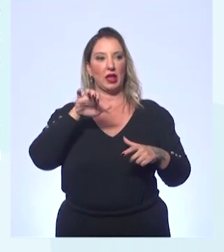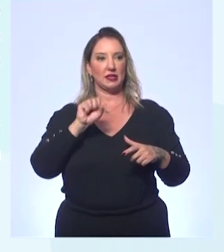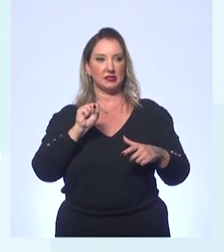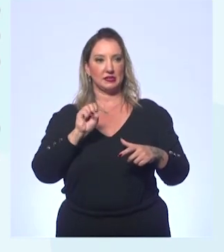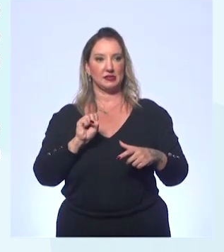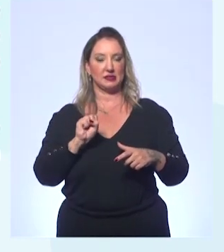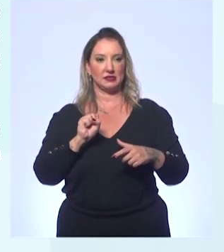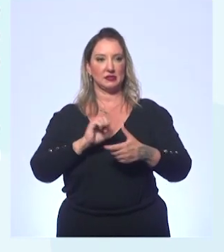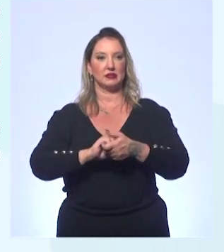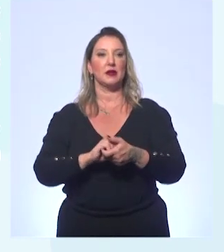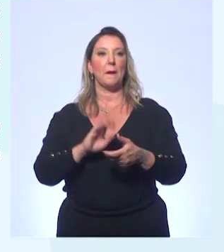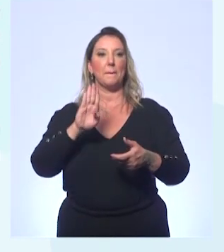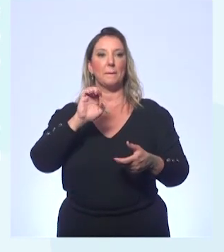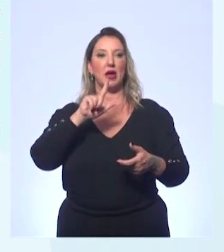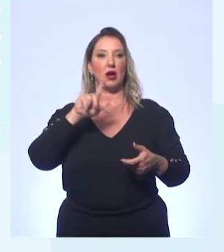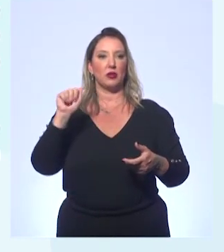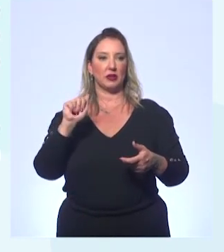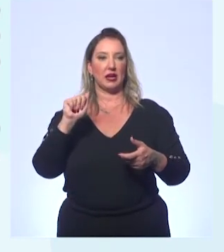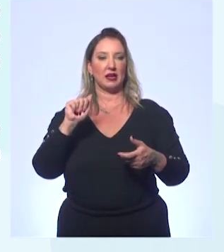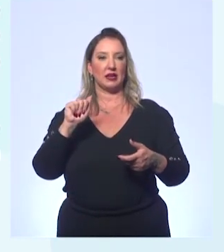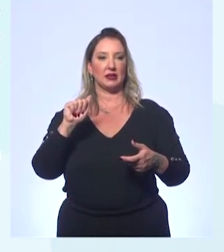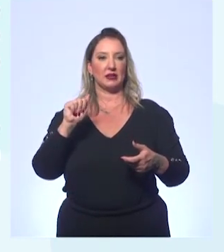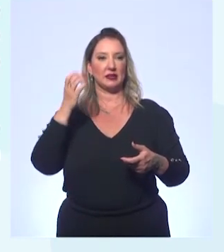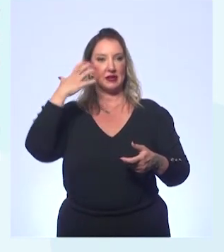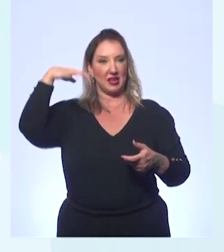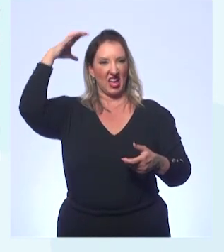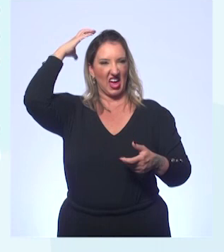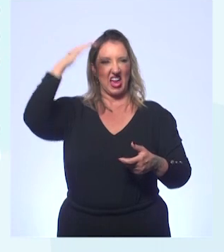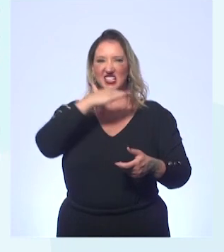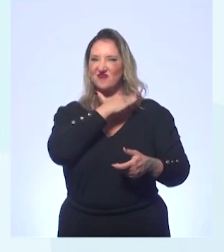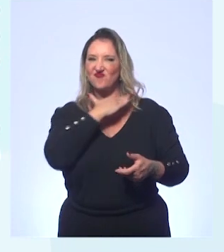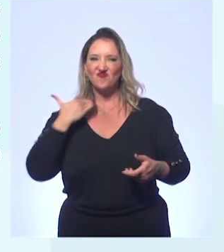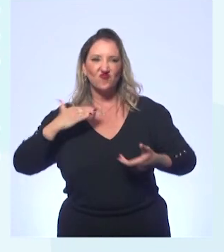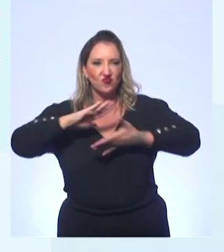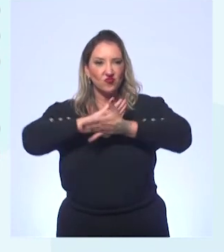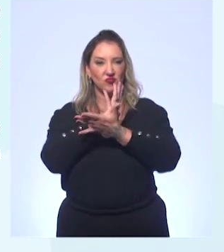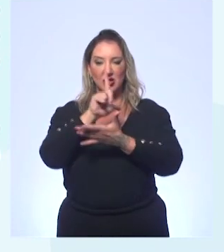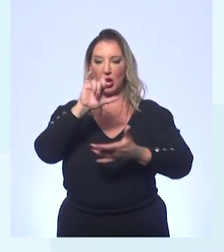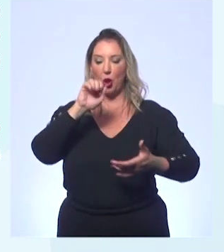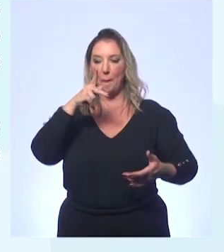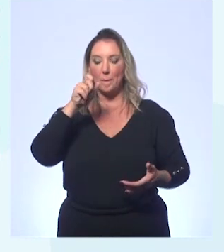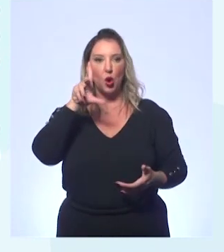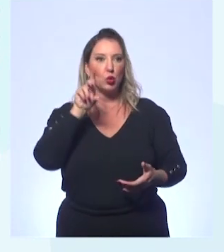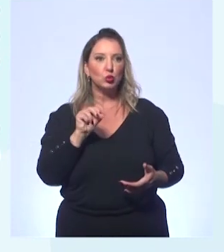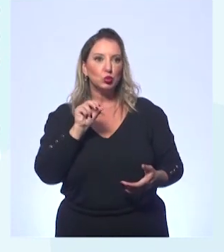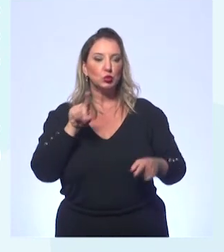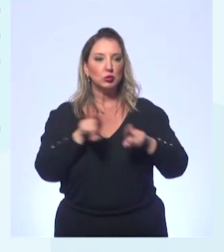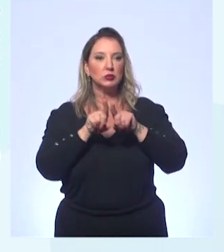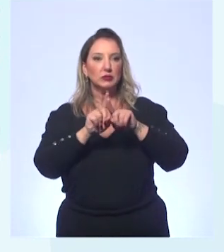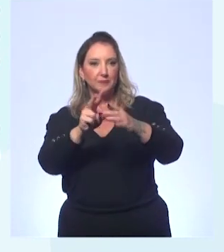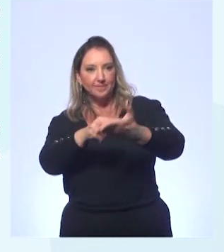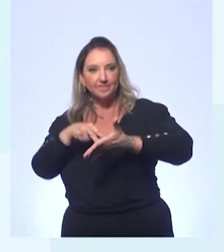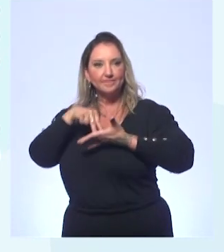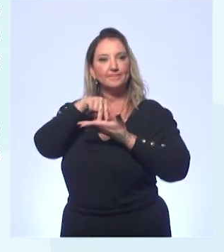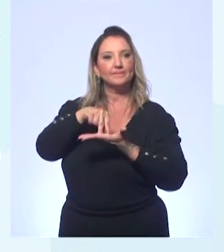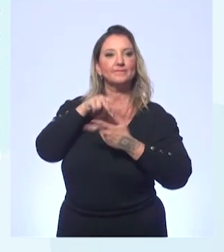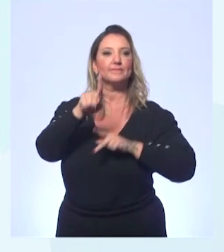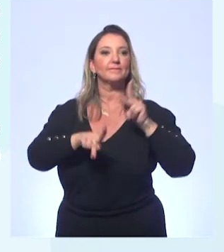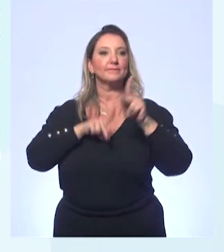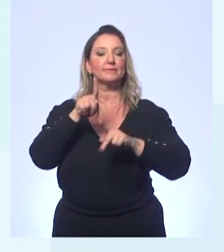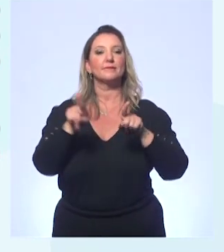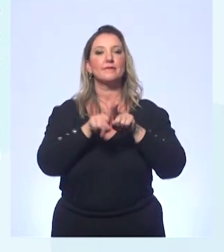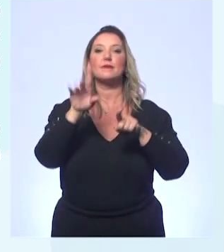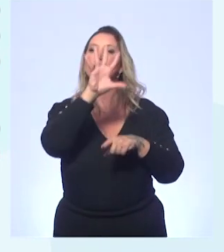chamado Congo belga, do rei genocida Leopoldo. E, finalmente, falamos da resistência desses povos, tanto